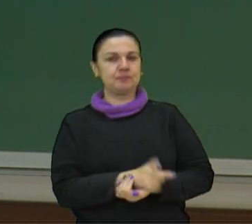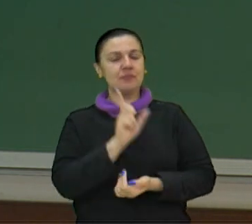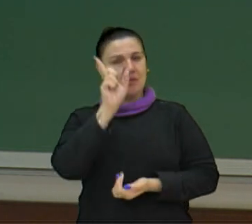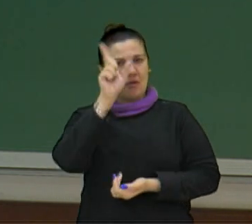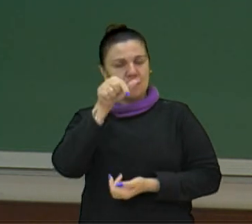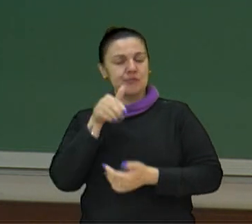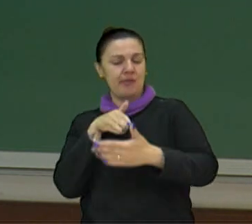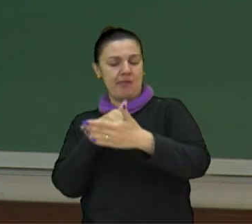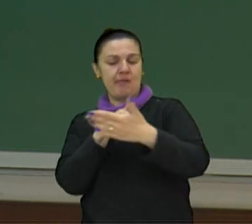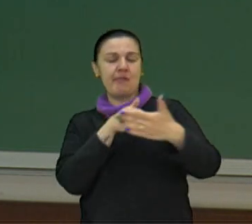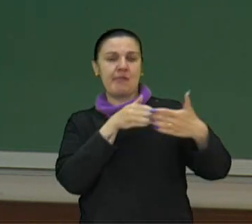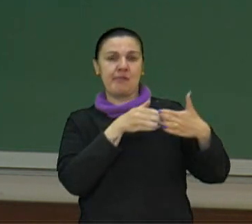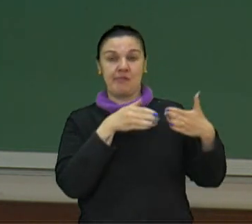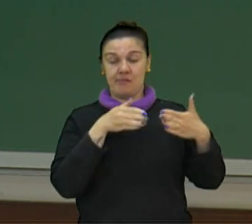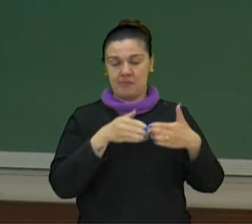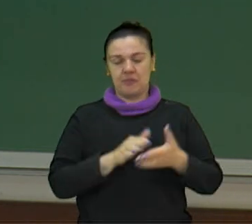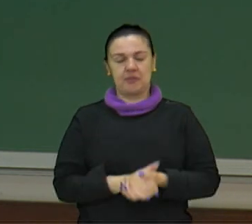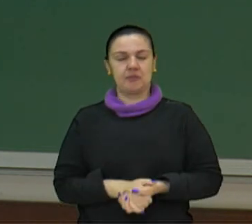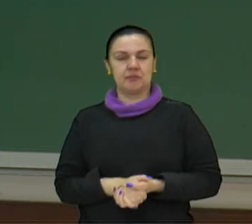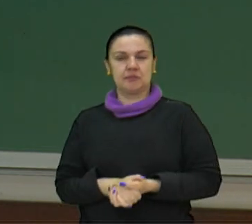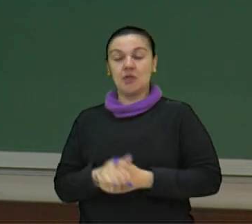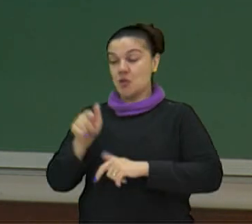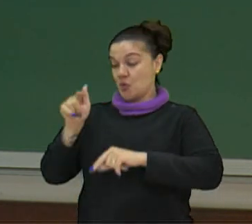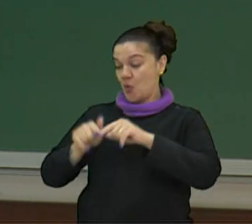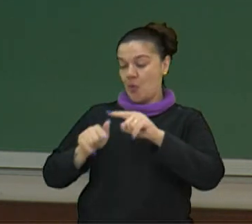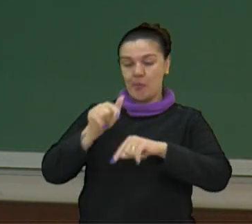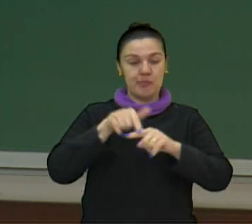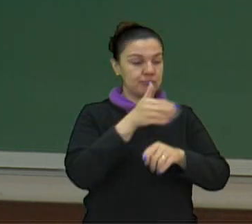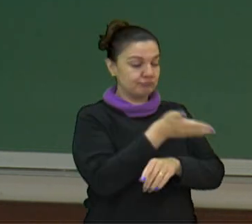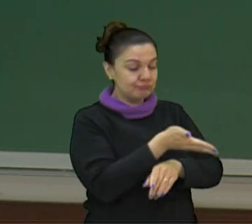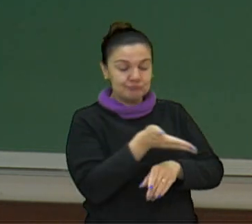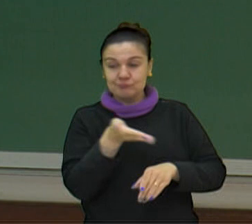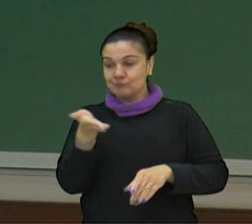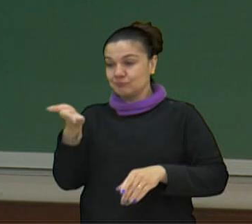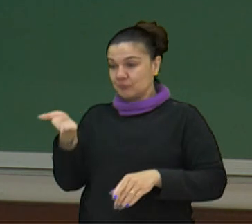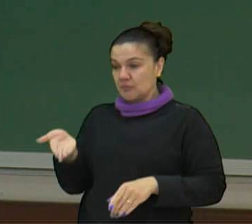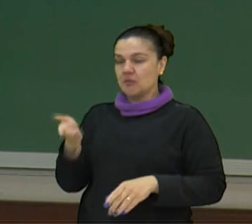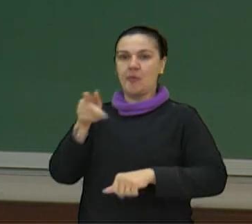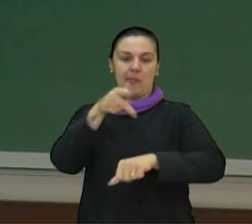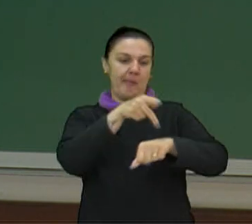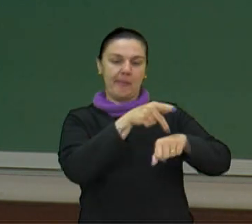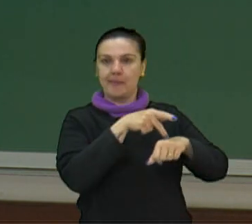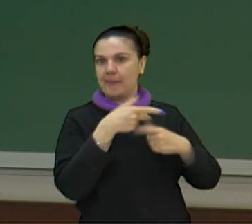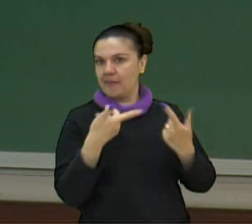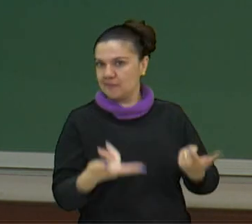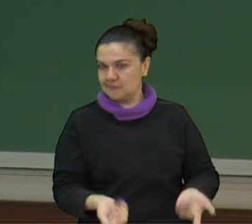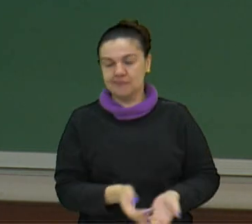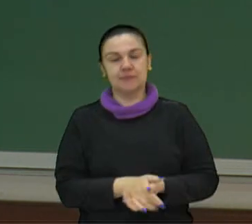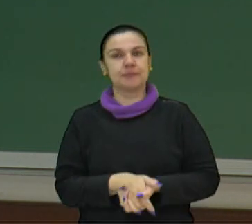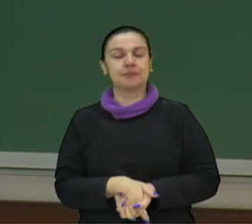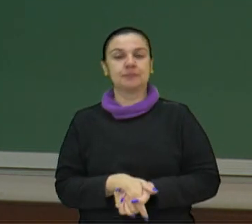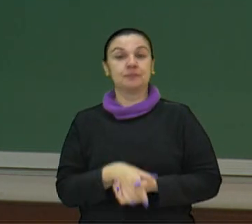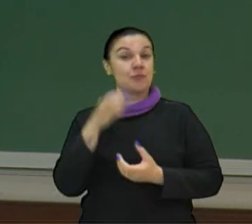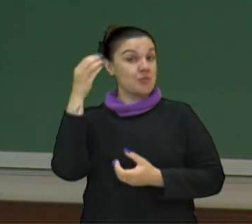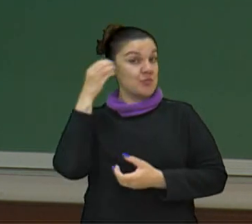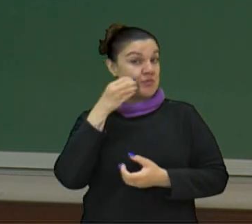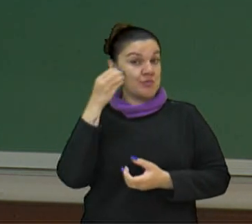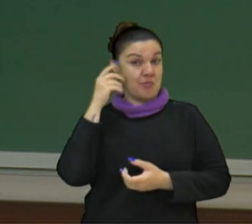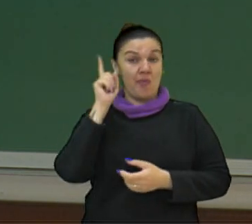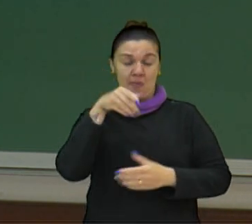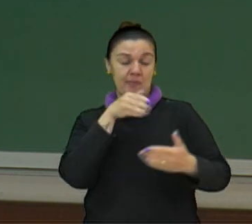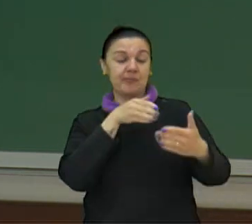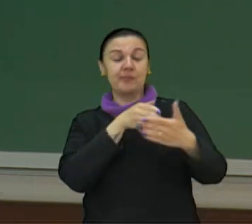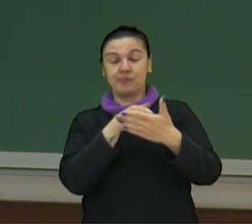seres limitados, né? Os objetos que estão ao nosso redor, as pedras, né? O smartphone, tudo